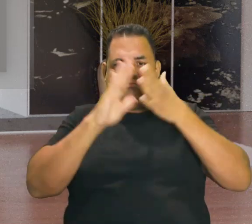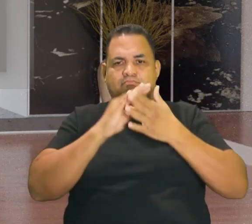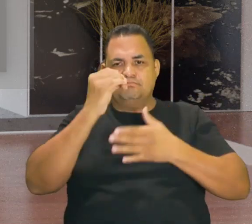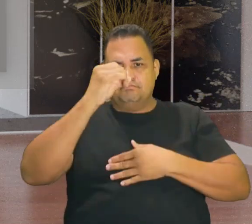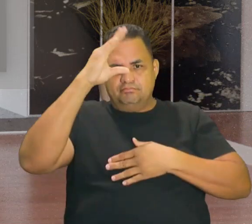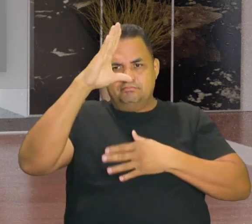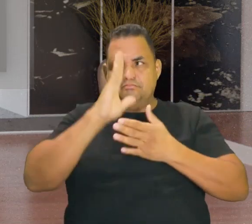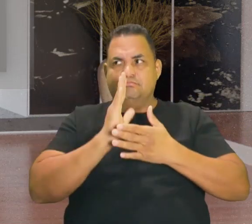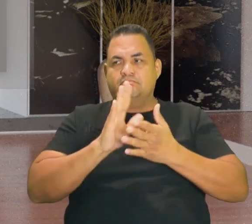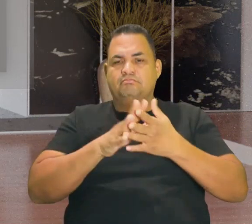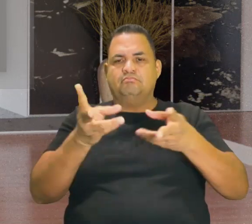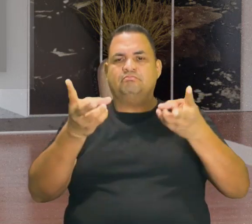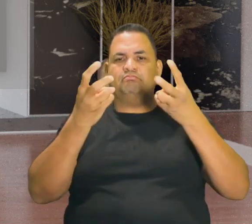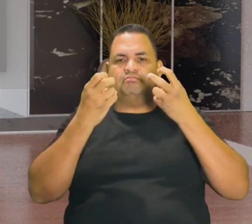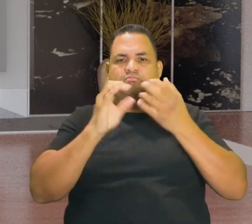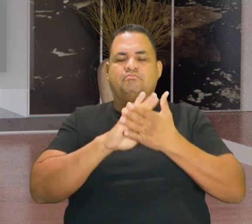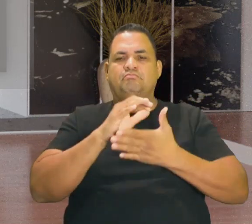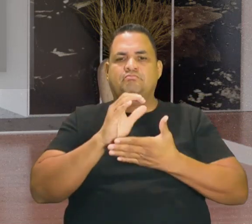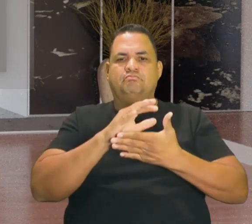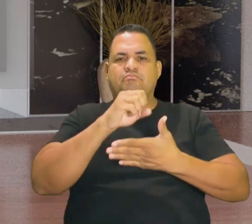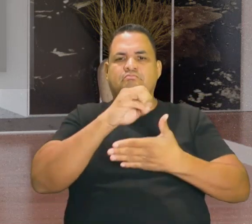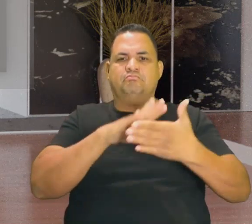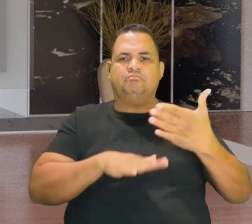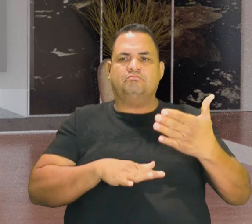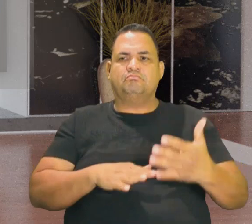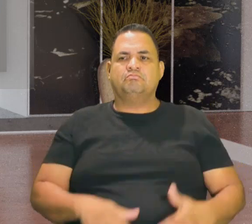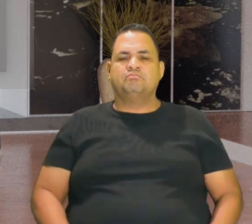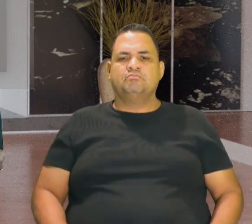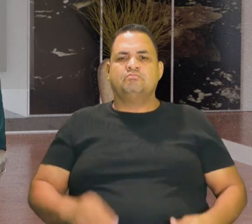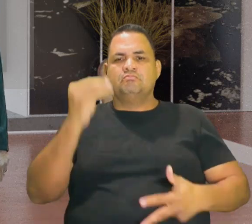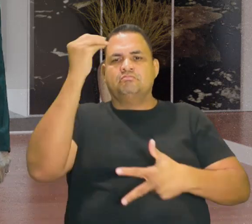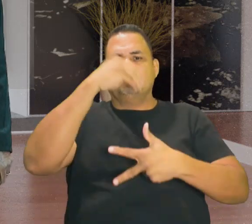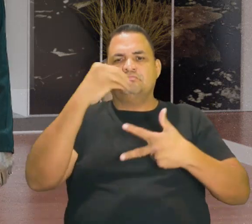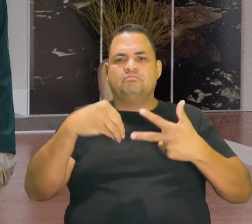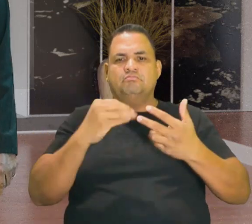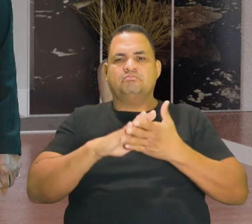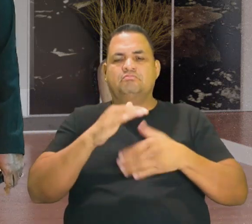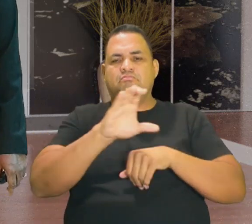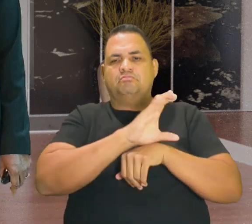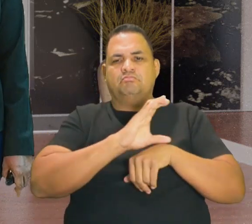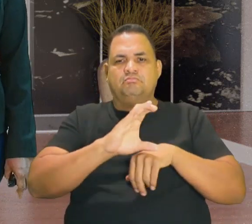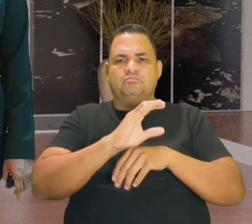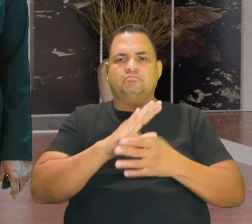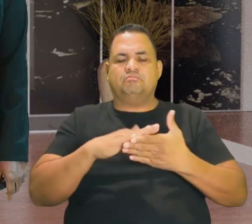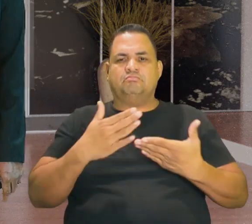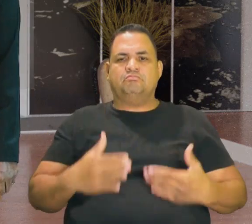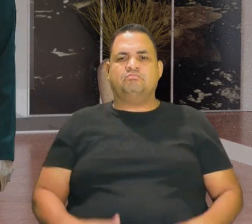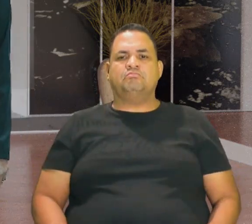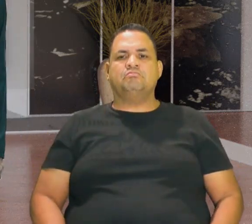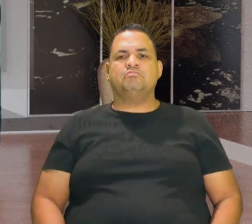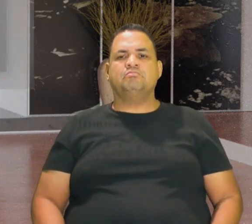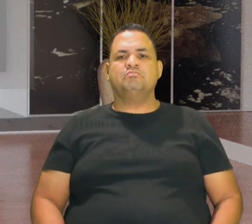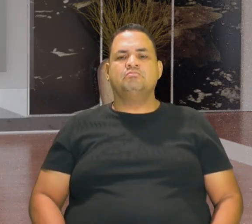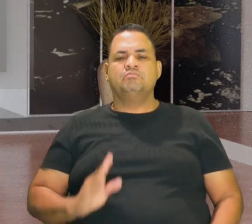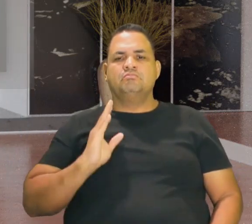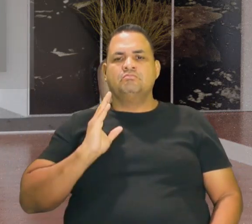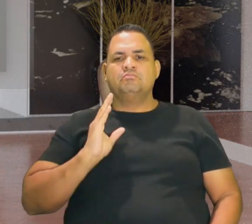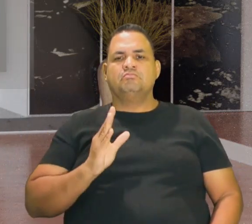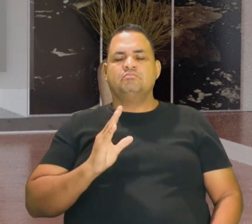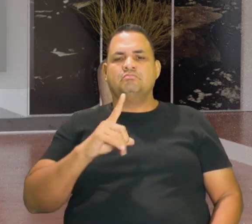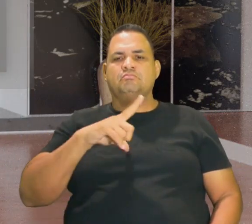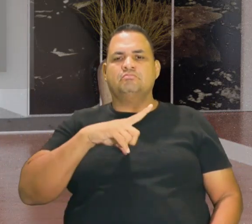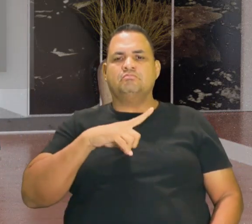você já perceberam que as questões do Enem de concurso sempre